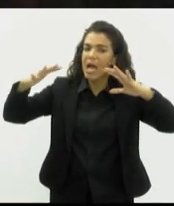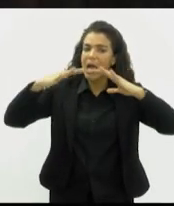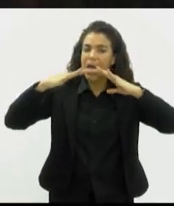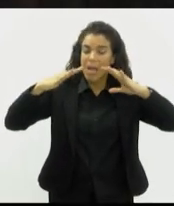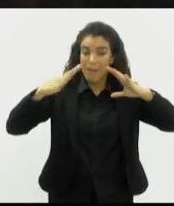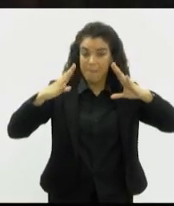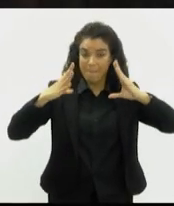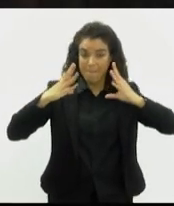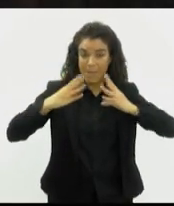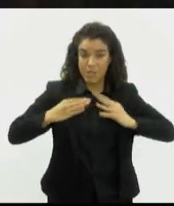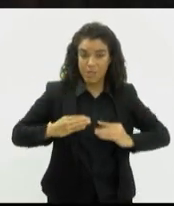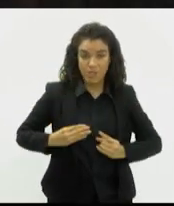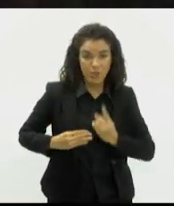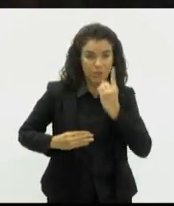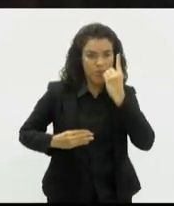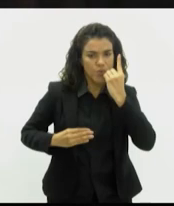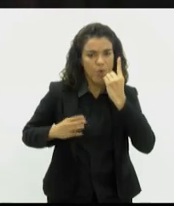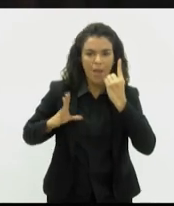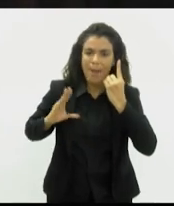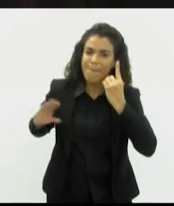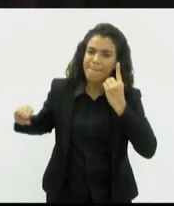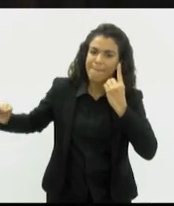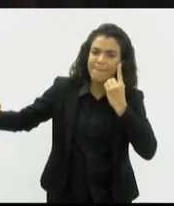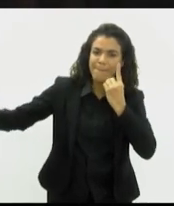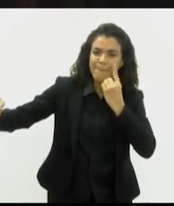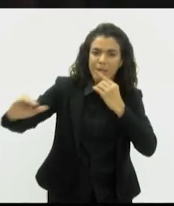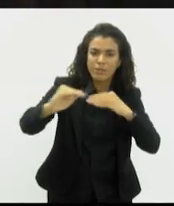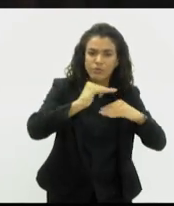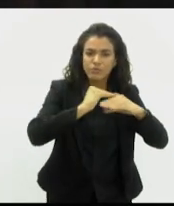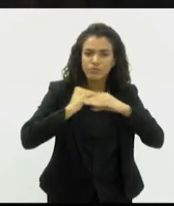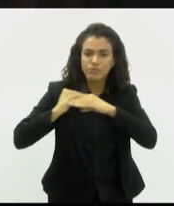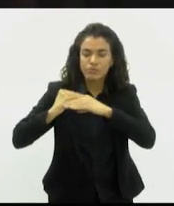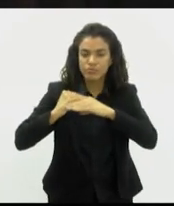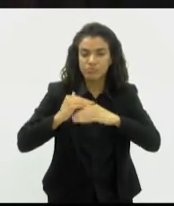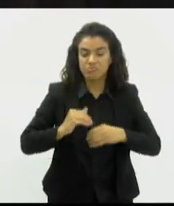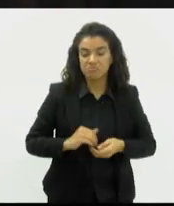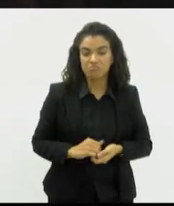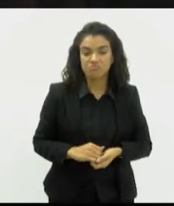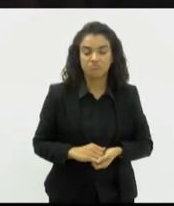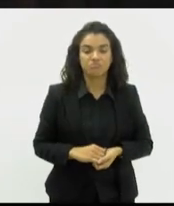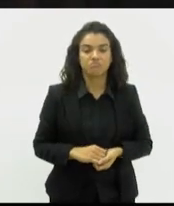Mexeu com uma, mexeu com todas.